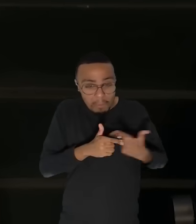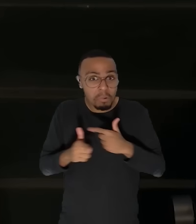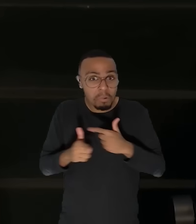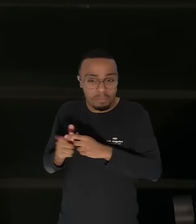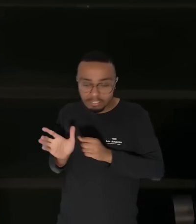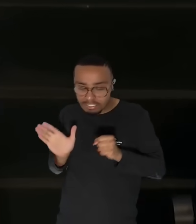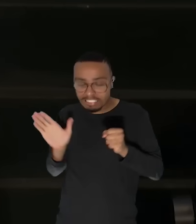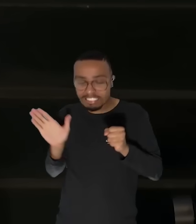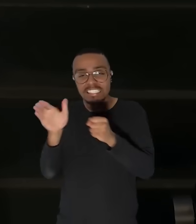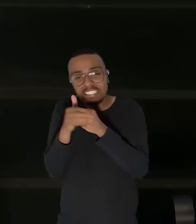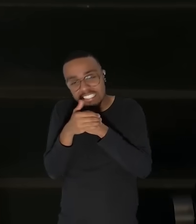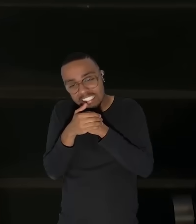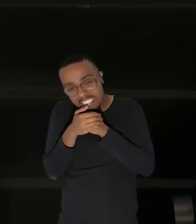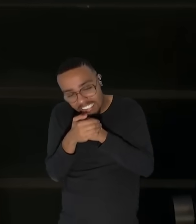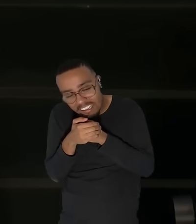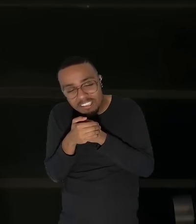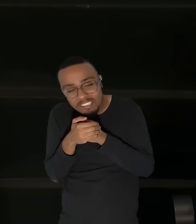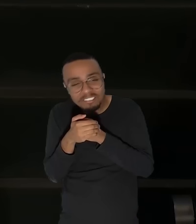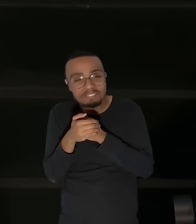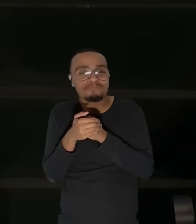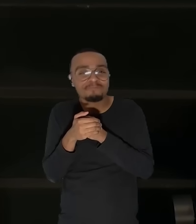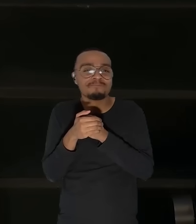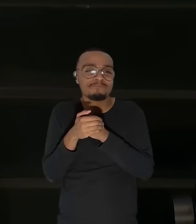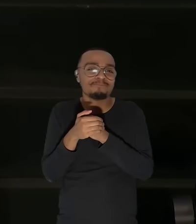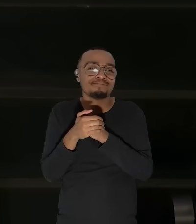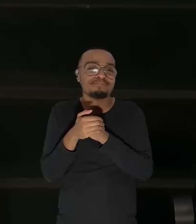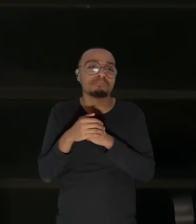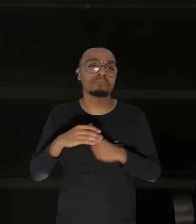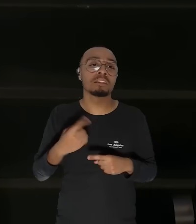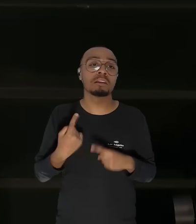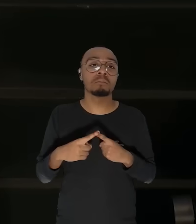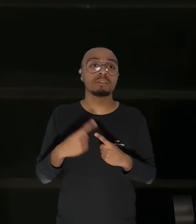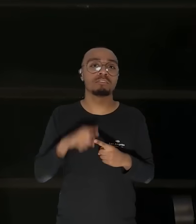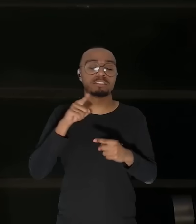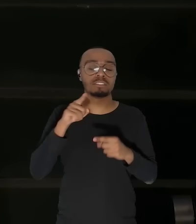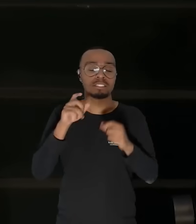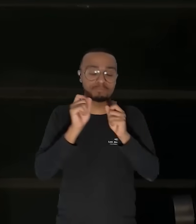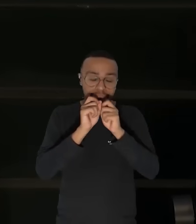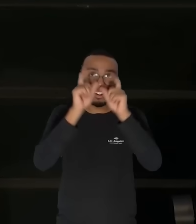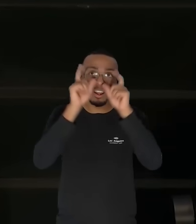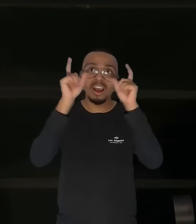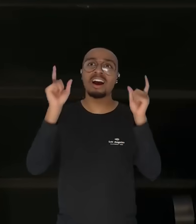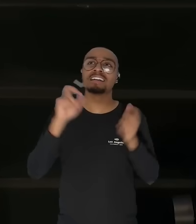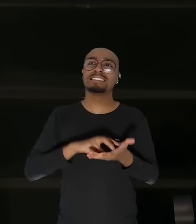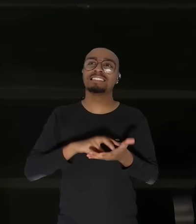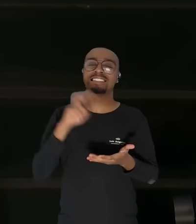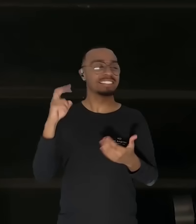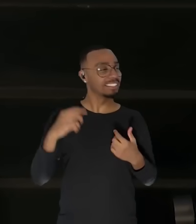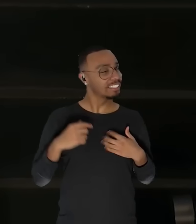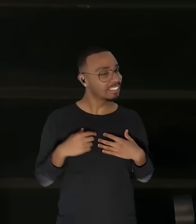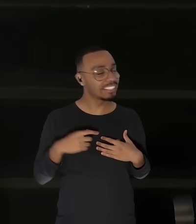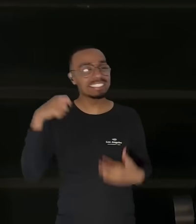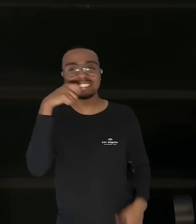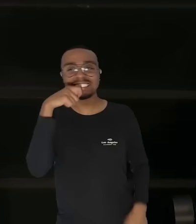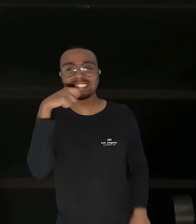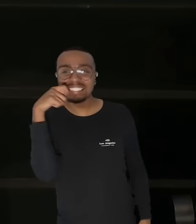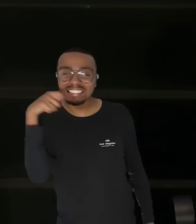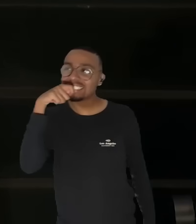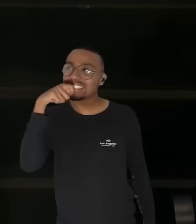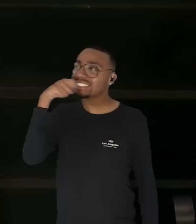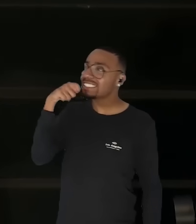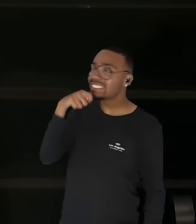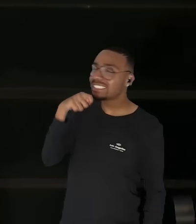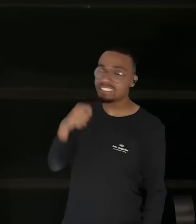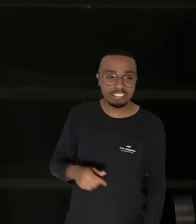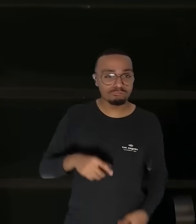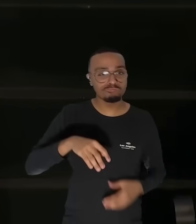Porque quando alguém olha para nós, você levanta pela manhã, escova seu dente, toma seu café,